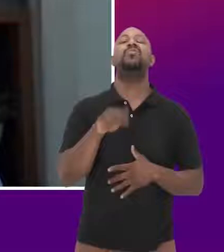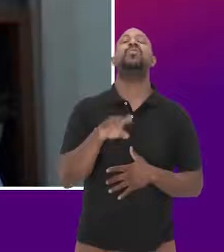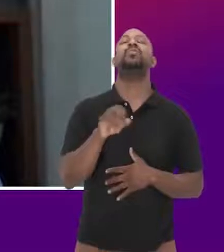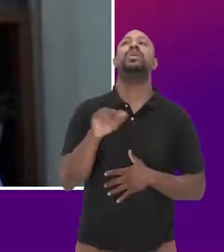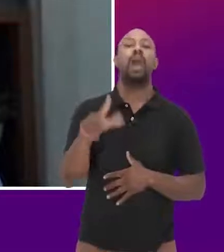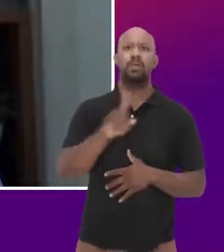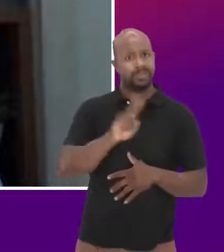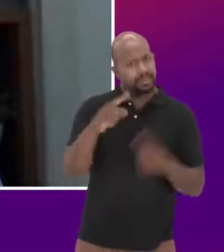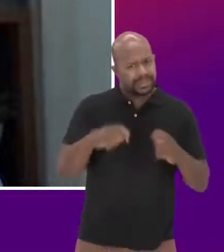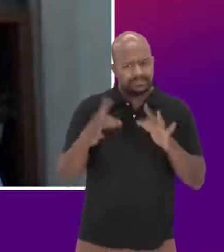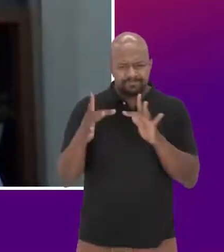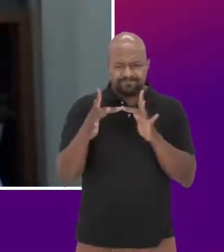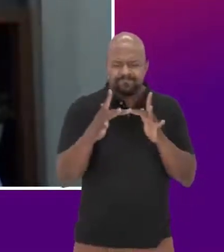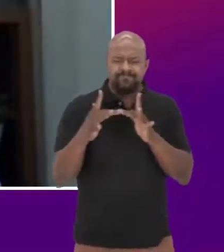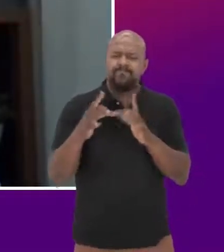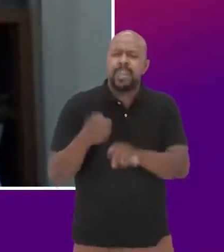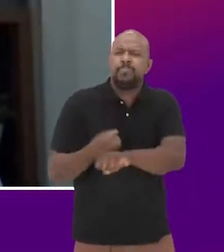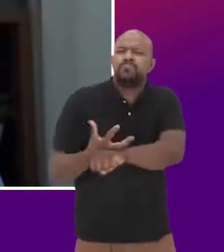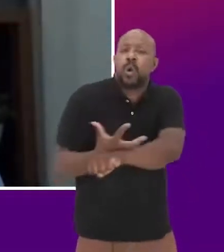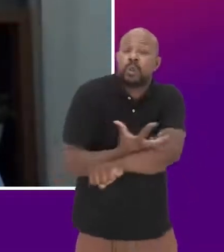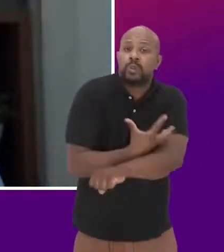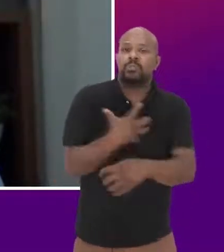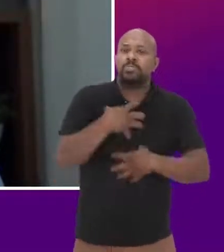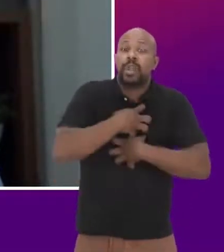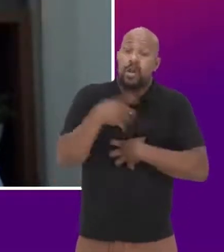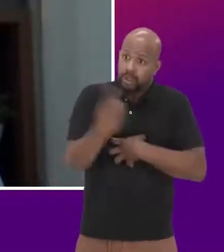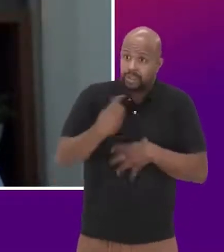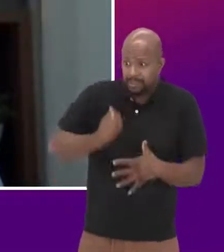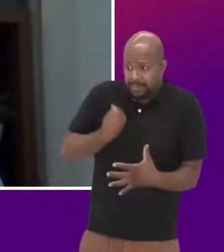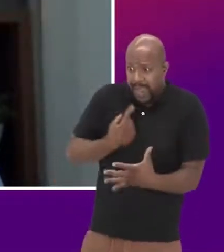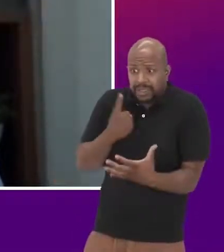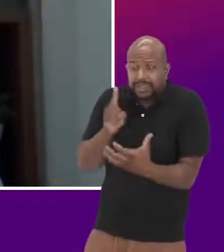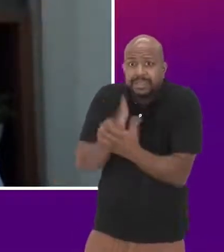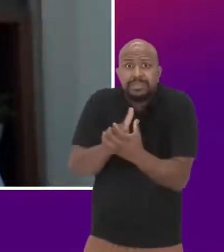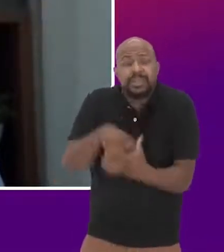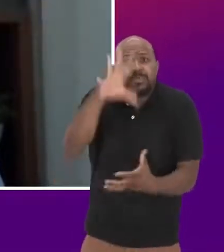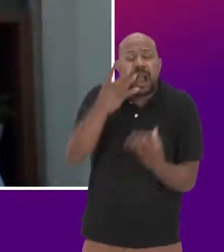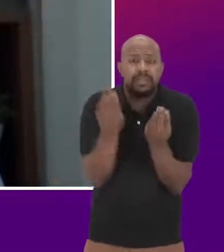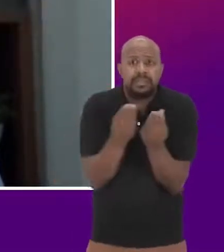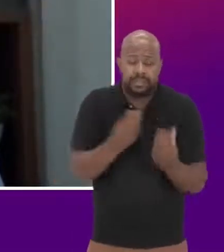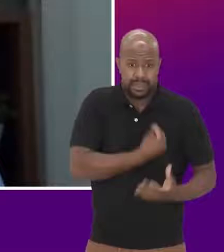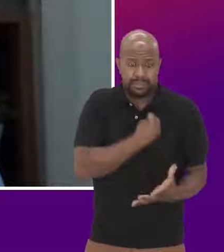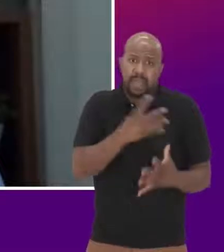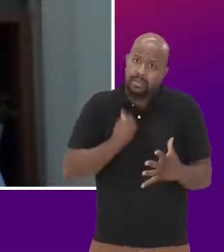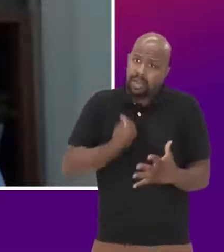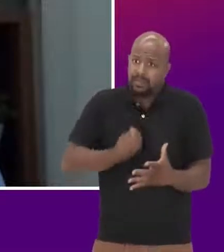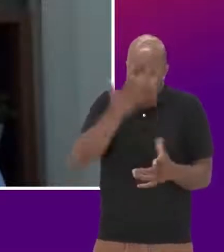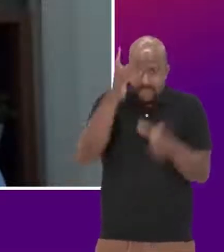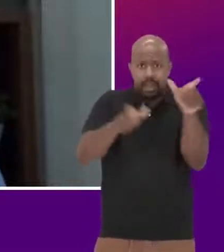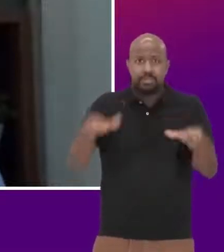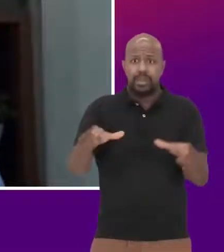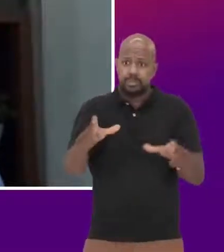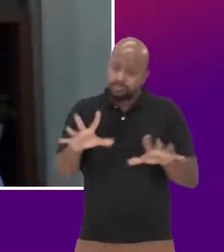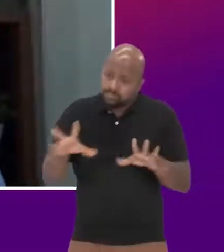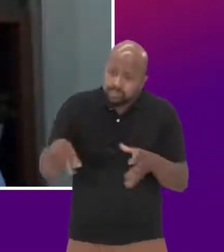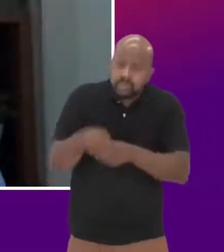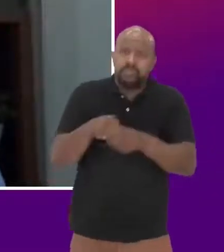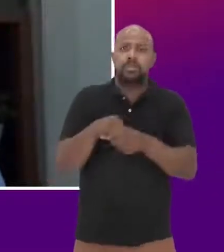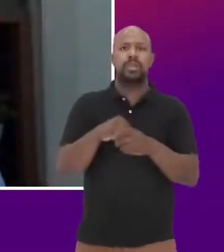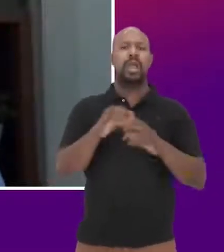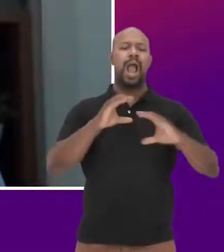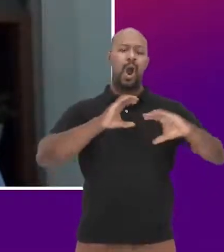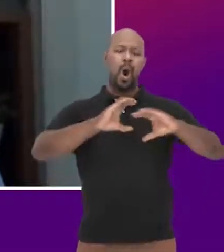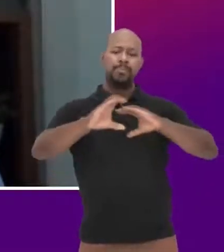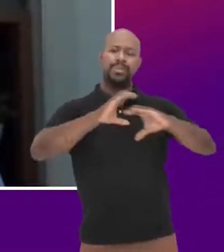tem que ser uma conexão emocional. A gente participa e tem cada vez mais participado da vida das pessoas. E a comunicação